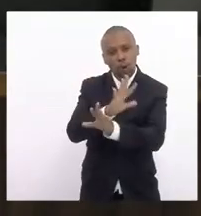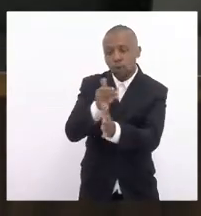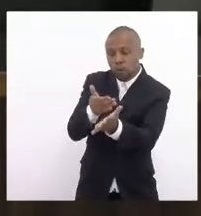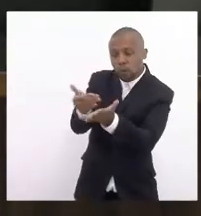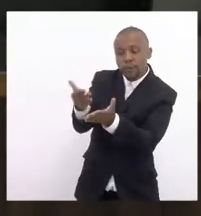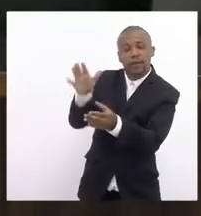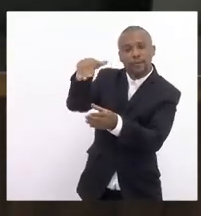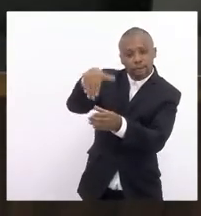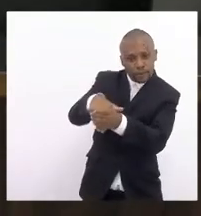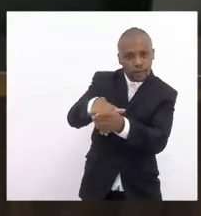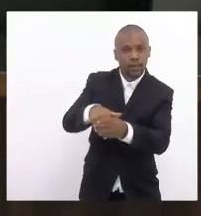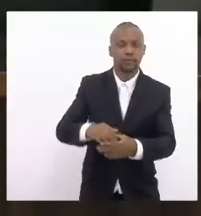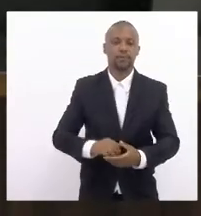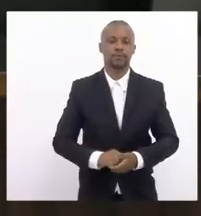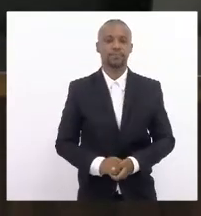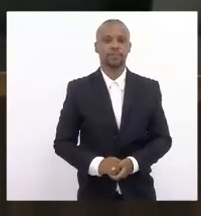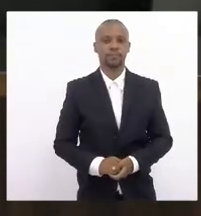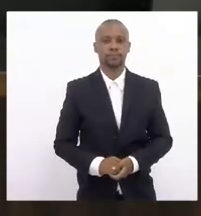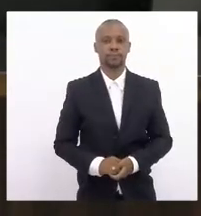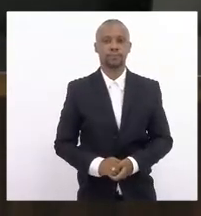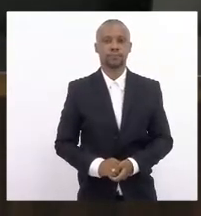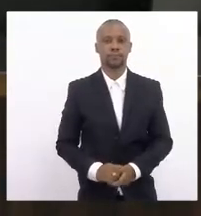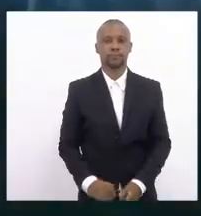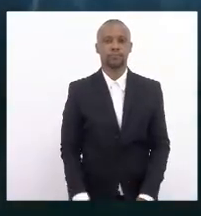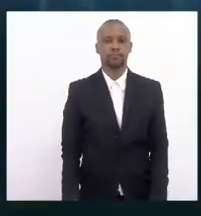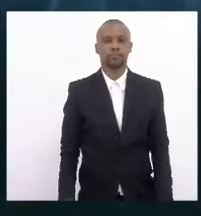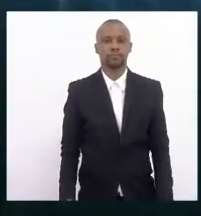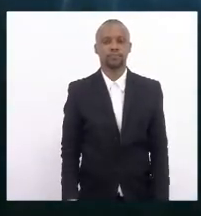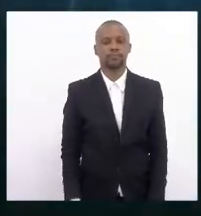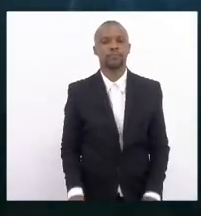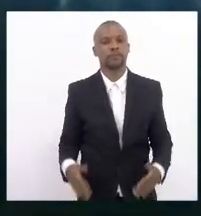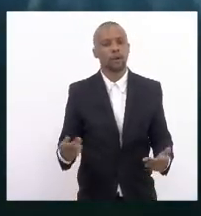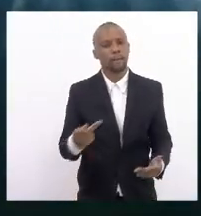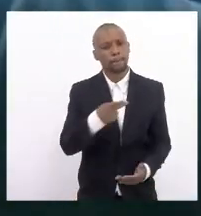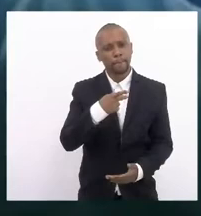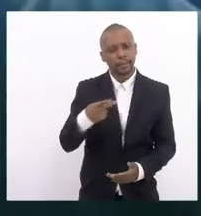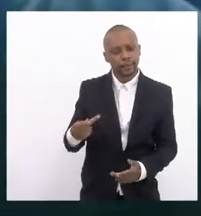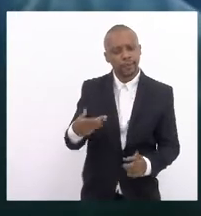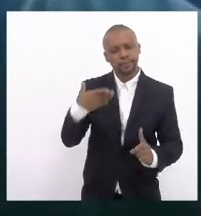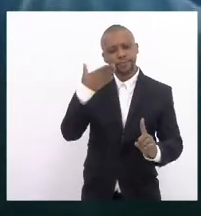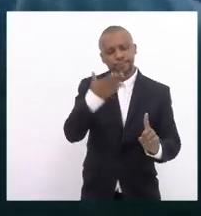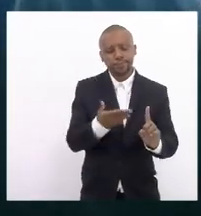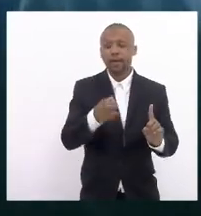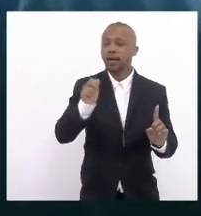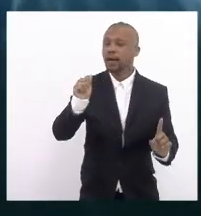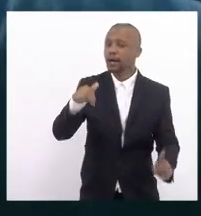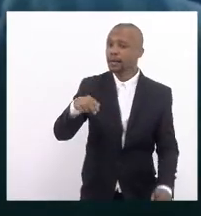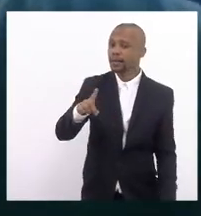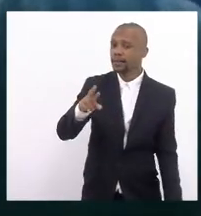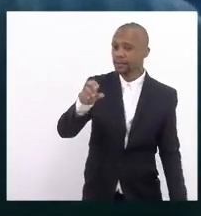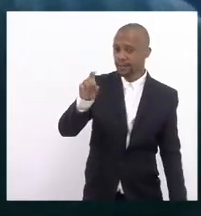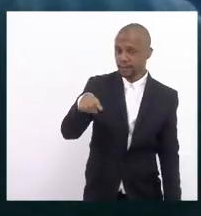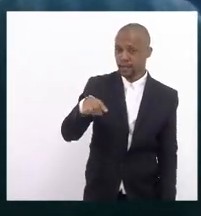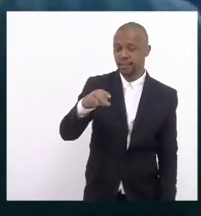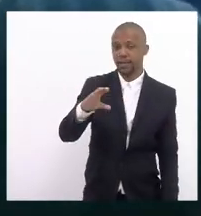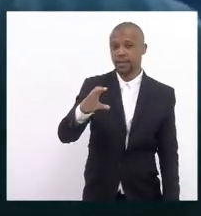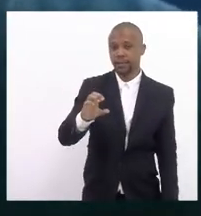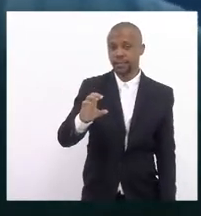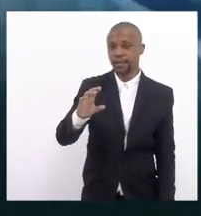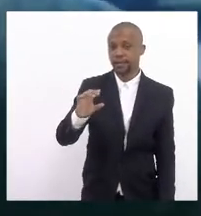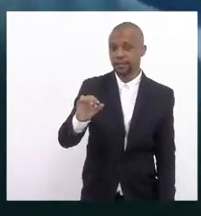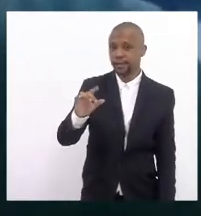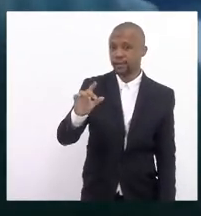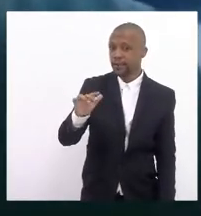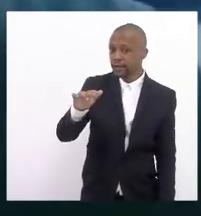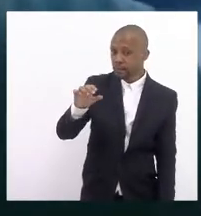Deputado Carlos Mingo, para encaminhar pelo PSB. Presidente democrático André Siciliano, assim como o deputado